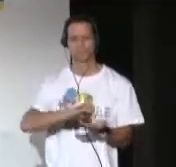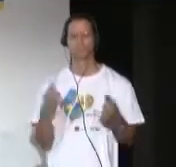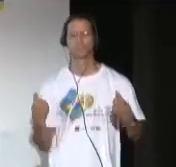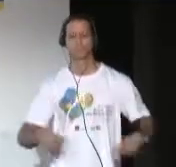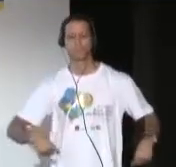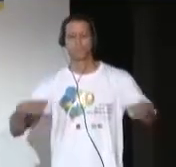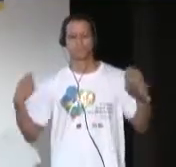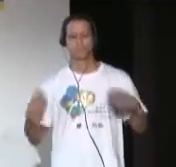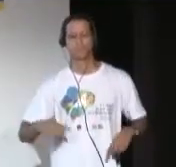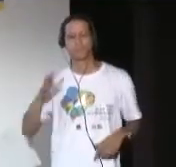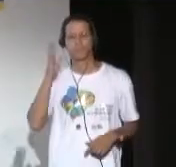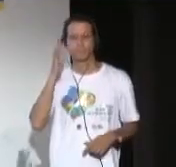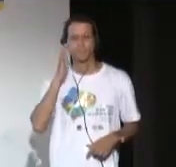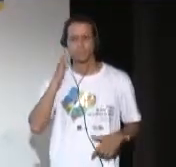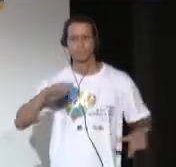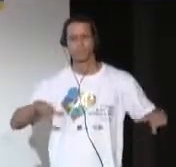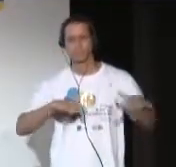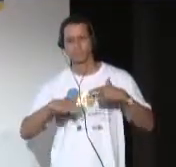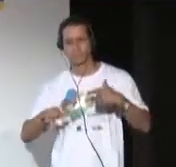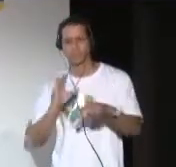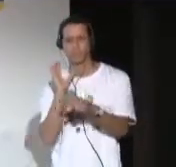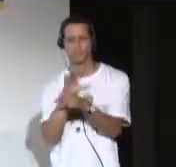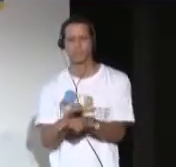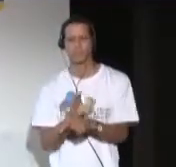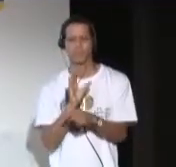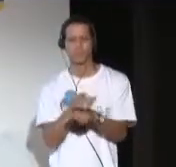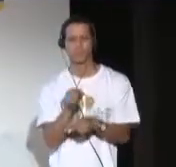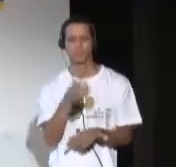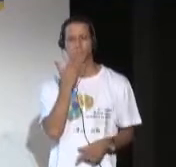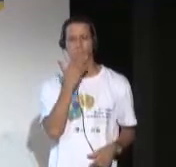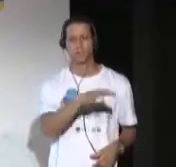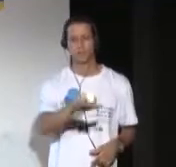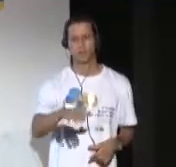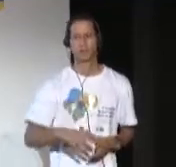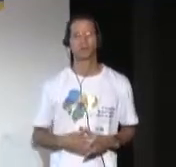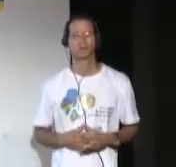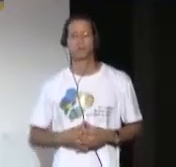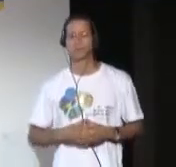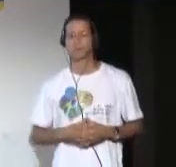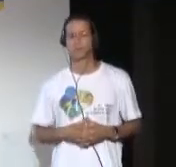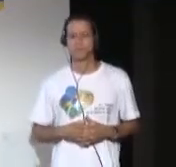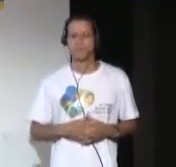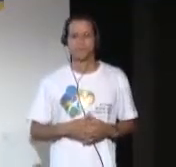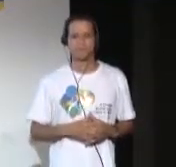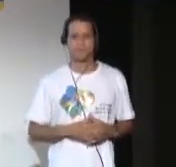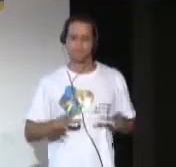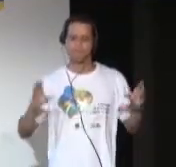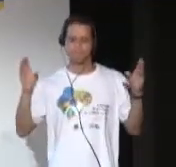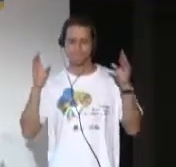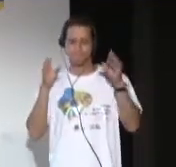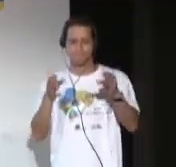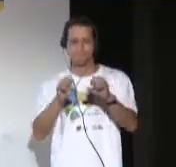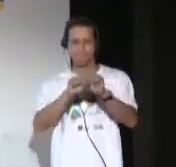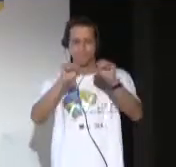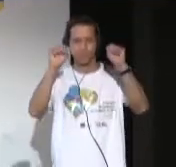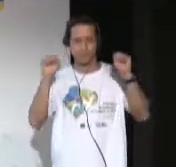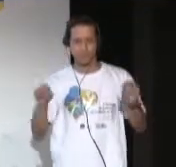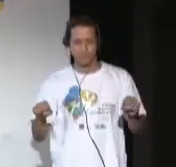nos serviços, na ajuda e no suporte que vamos dar a essa criança. Ao invés de nos enfocarmos no